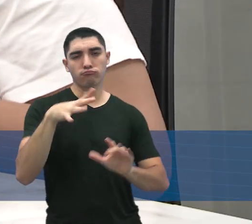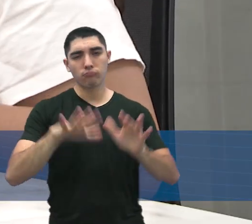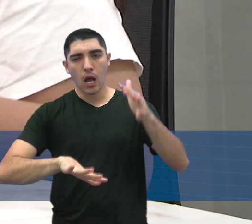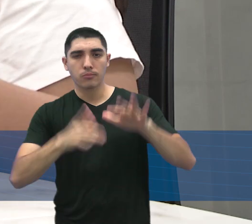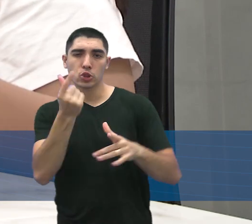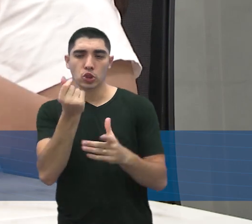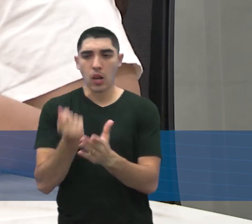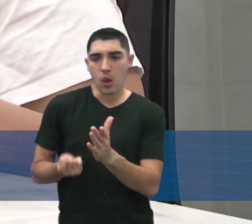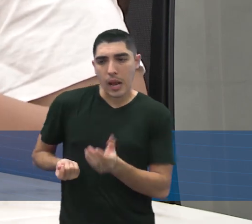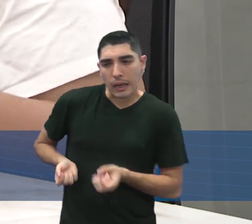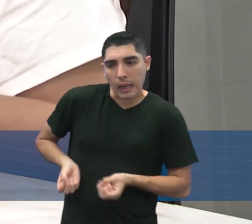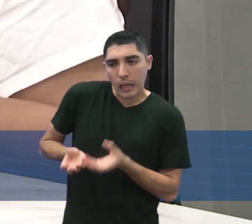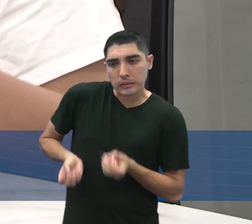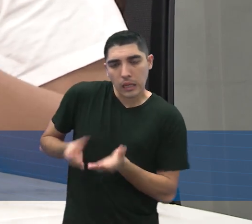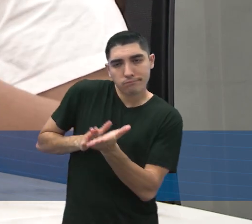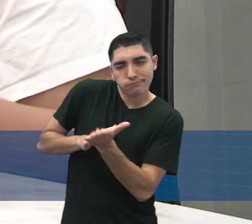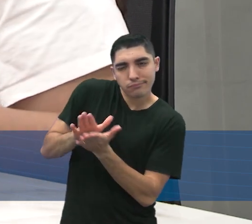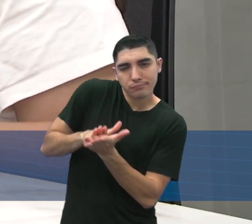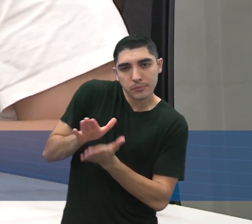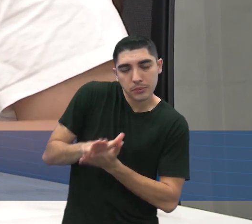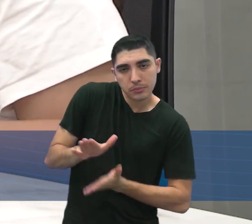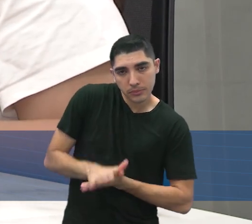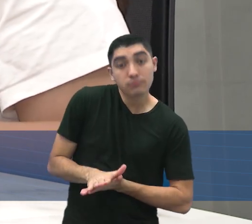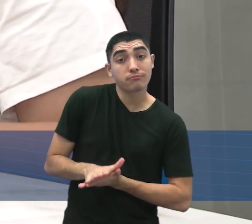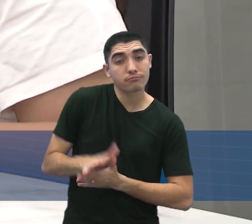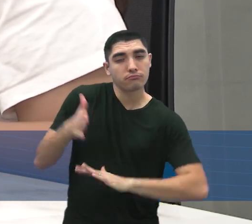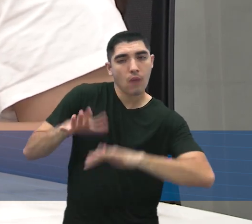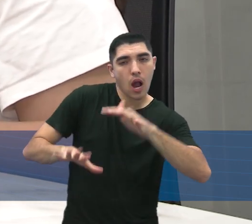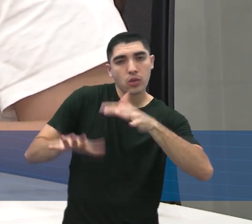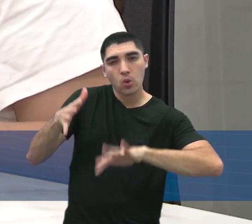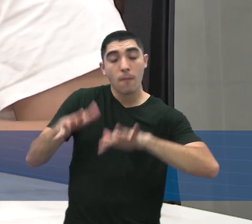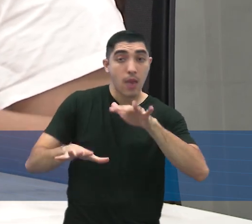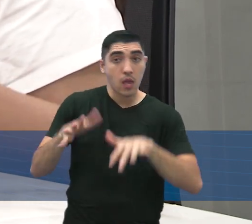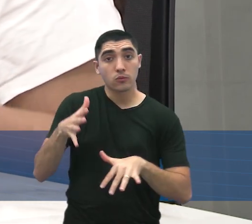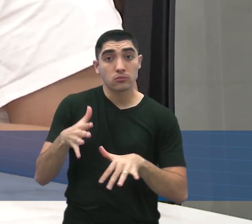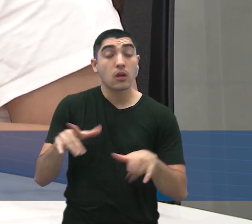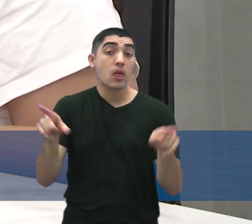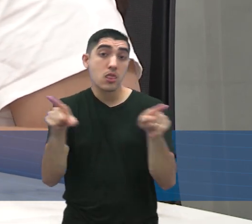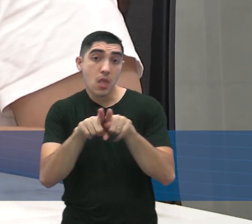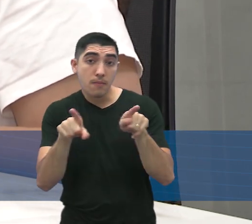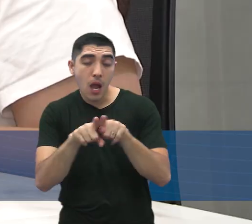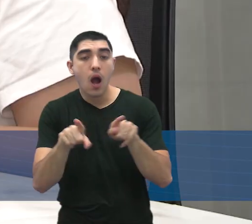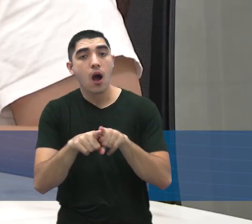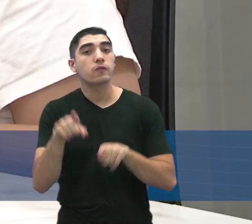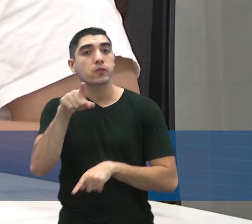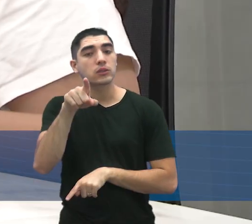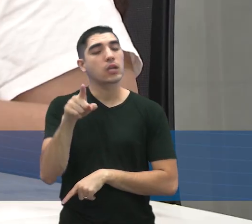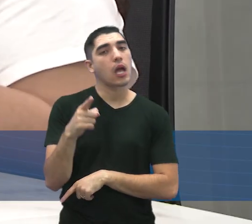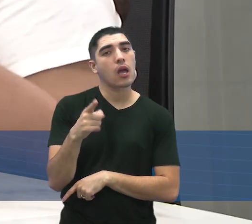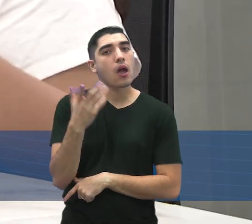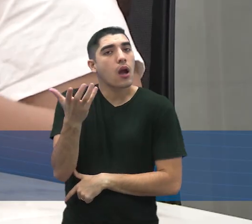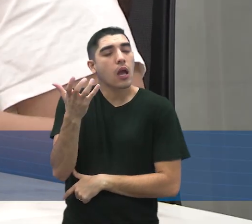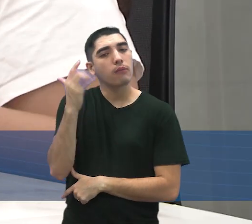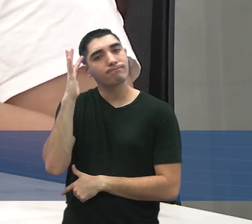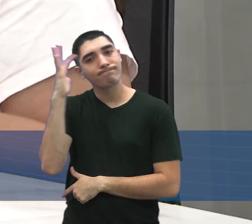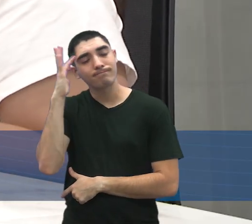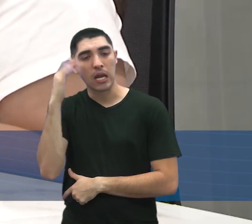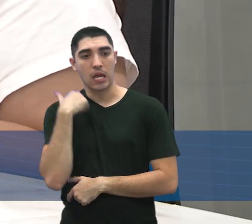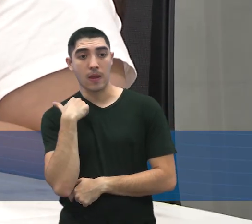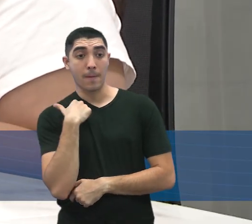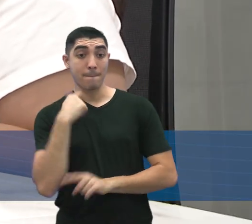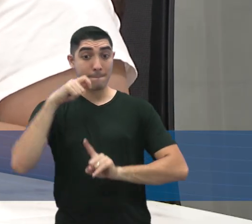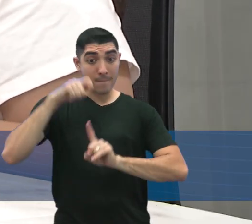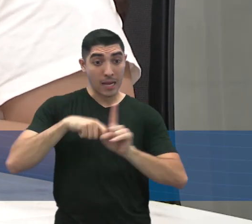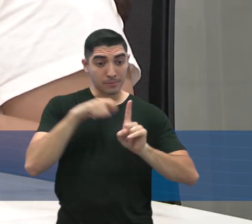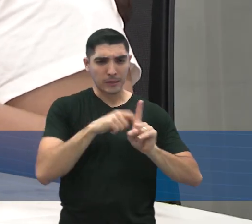vai gastar, né, qual a sua margem para cada uma dessas despesas, e também para você que quer finalizar o mês tendo mais